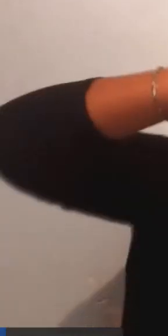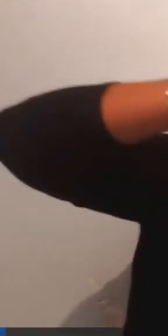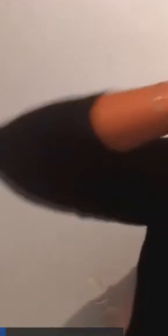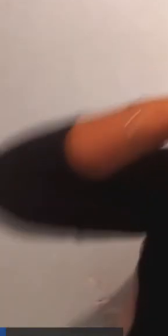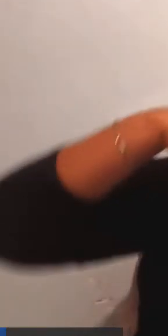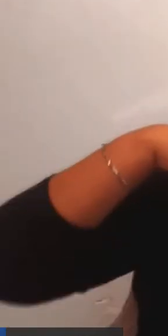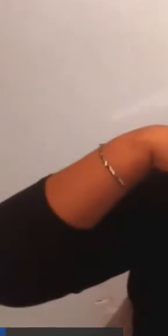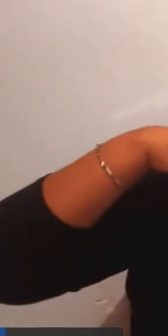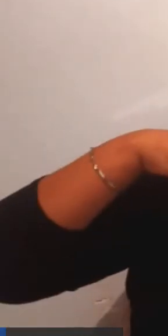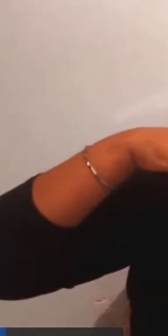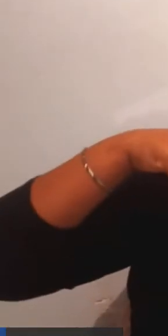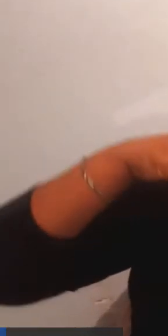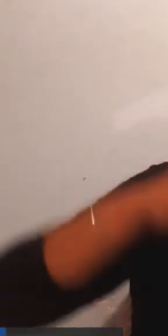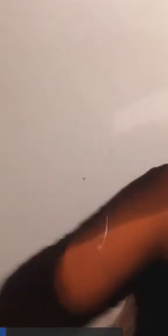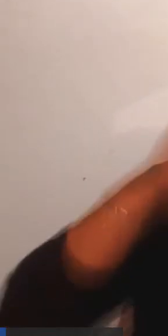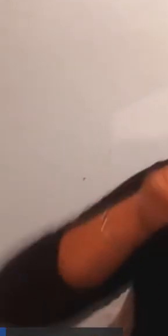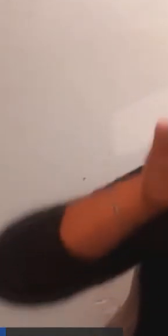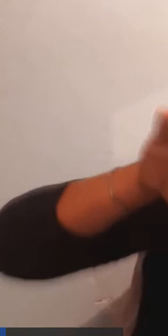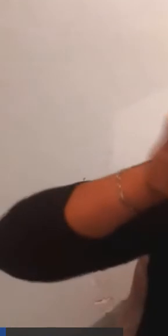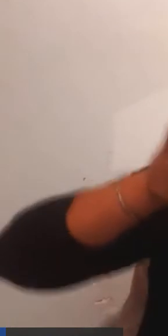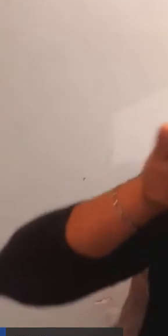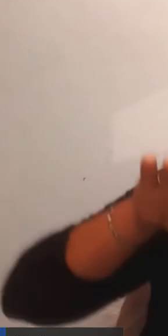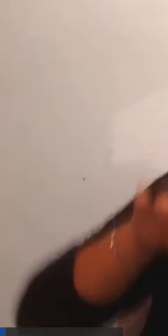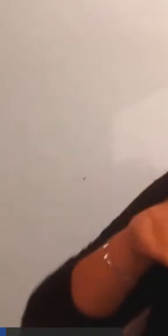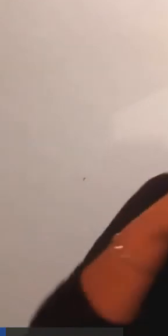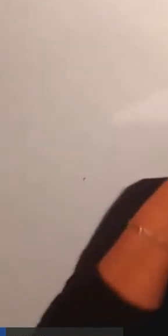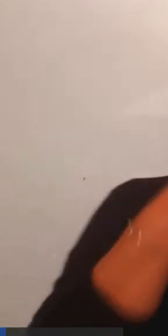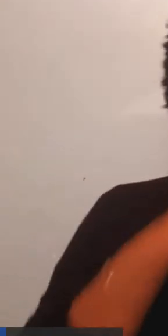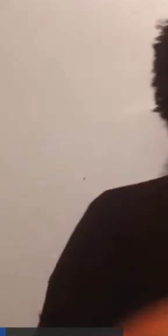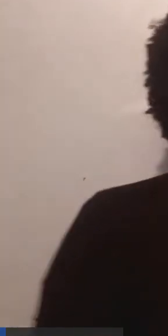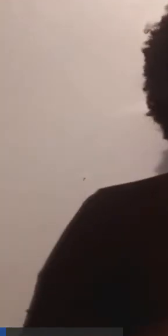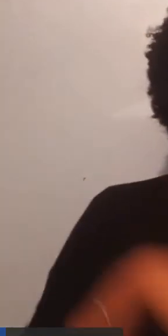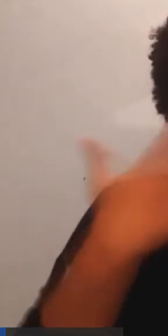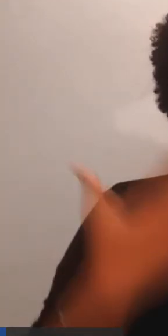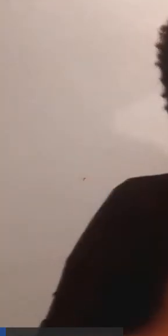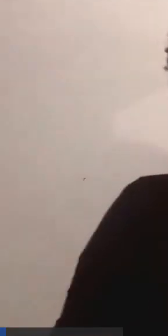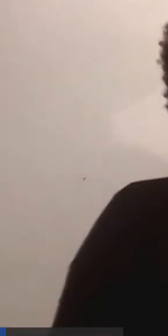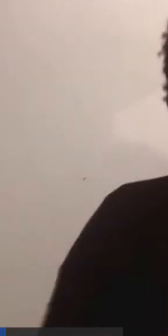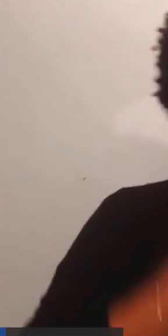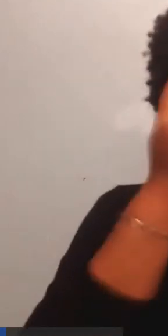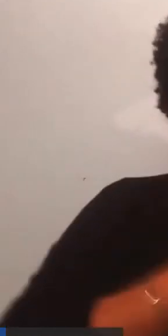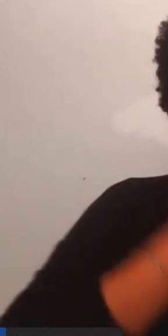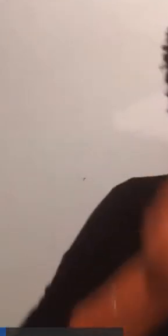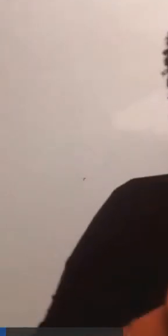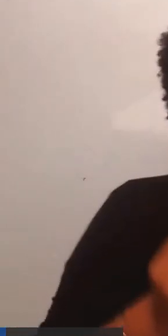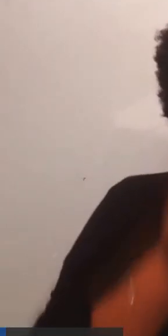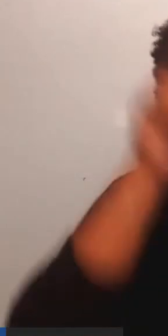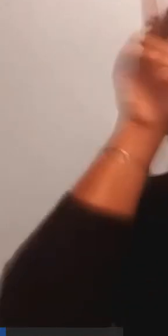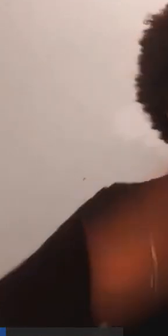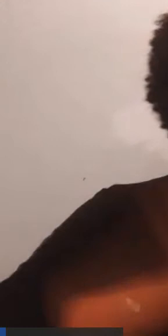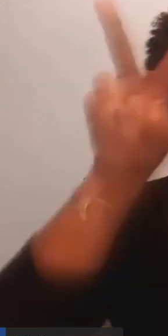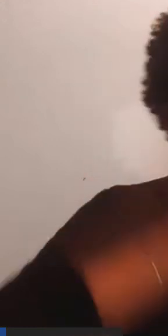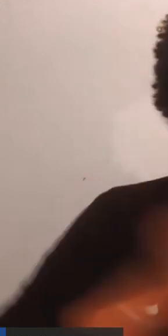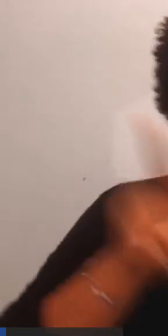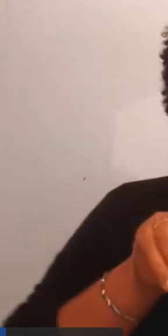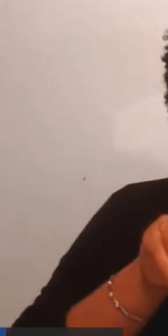cérebro ele pode ser considerado como um controlador. As pernas, ele pode ser considerado como a roda do robô.